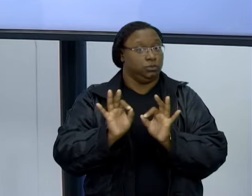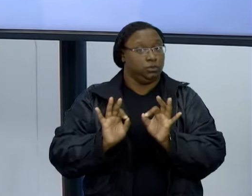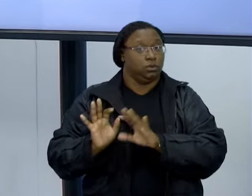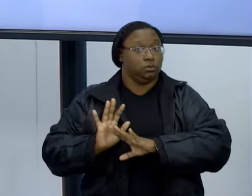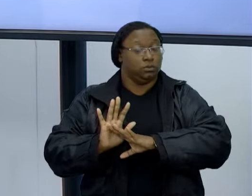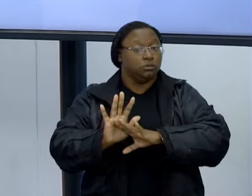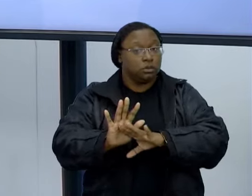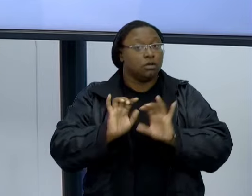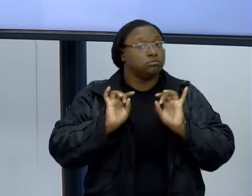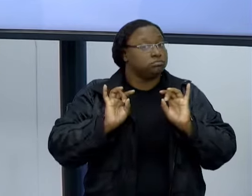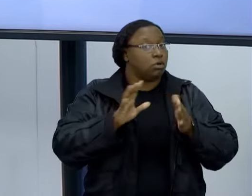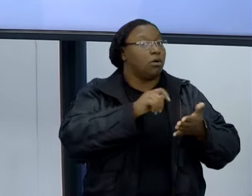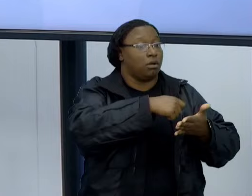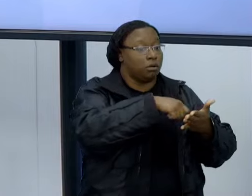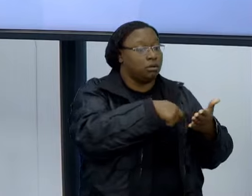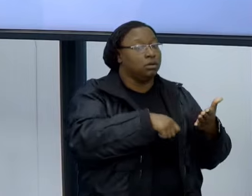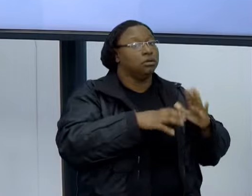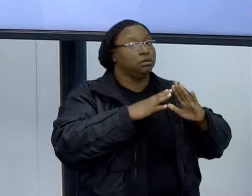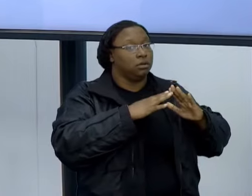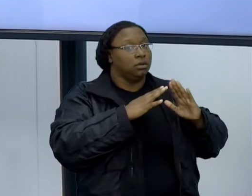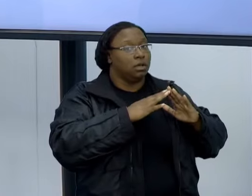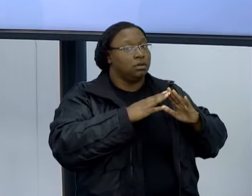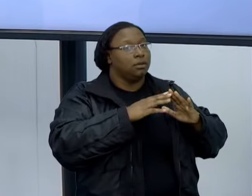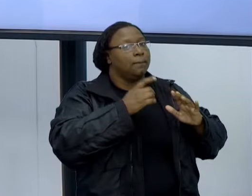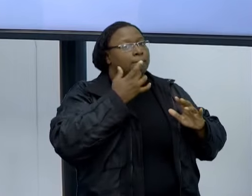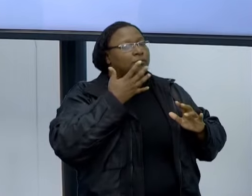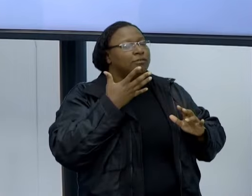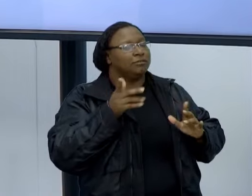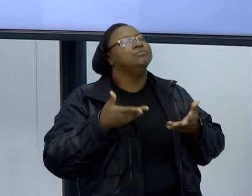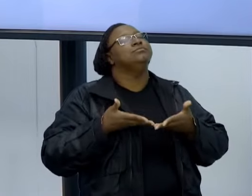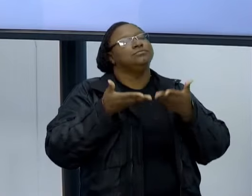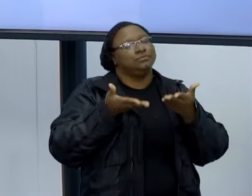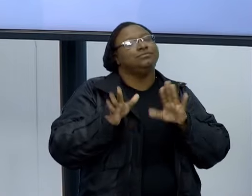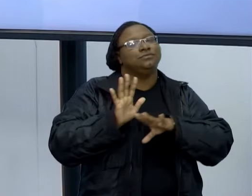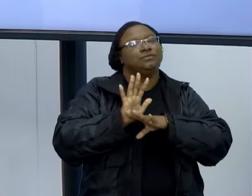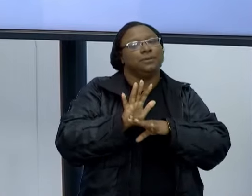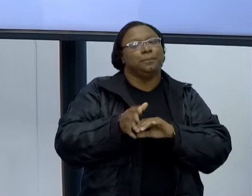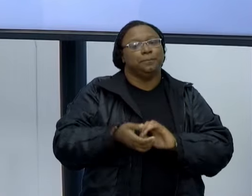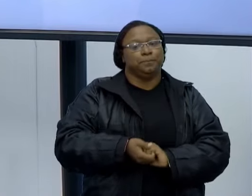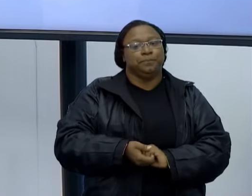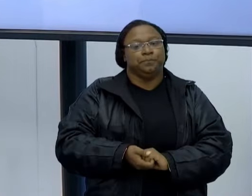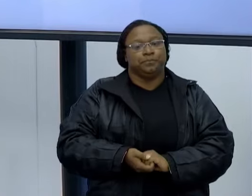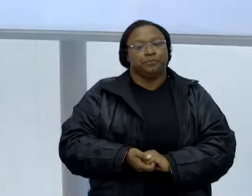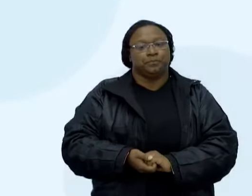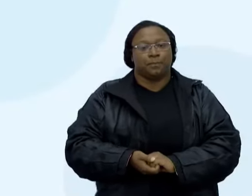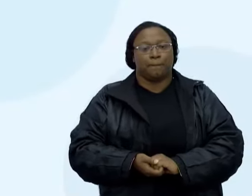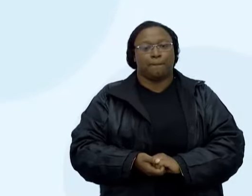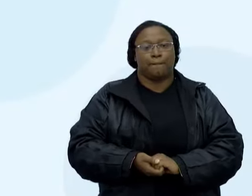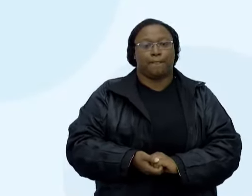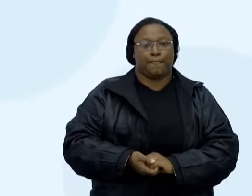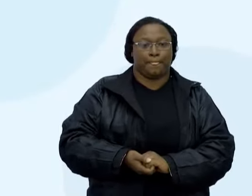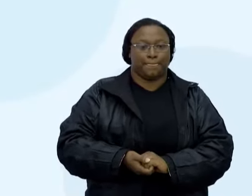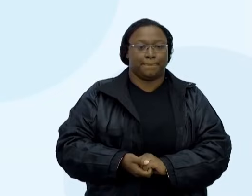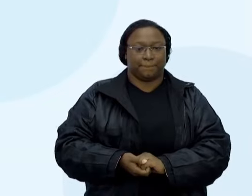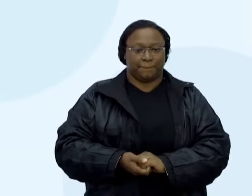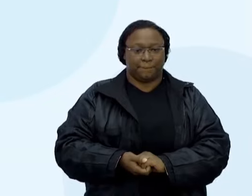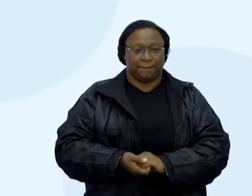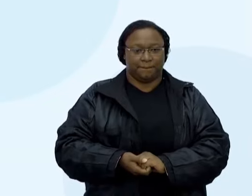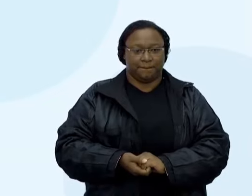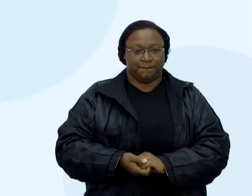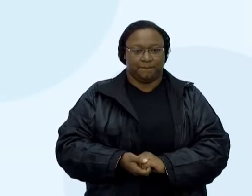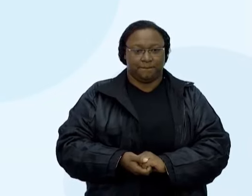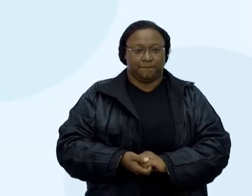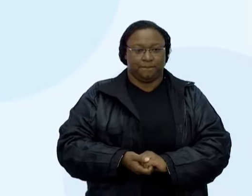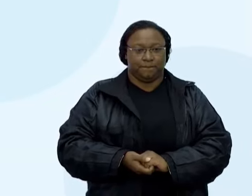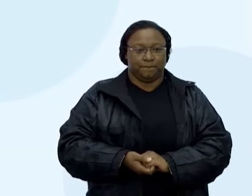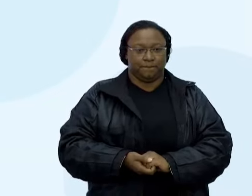só, era a lição de casa, mas o Magno vai dar uma colher de chá para você, ó. Primeiro, tinha uma parte lá do fluxo luminoso total que a gente tinha